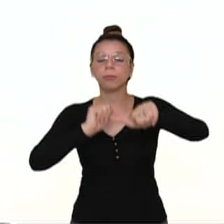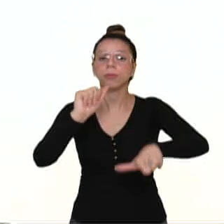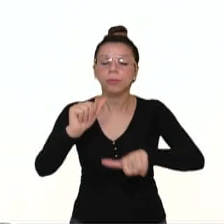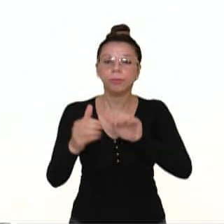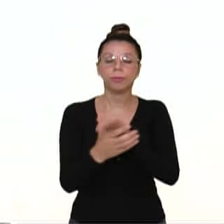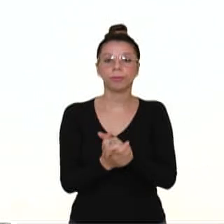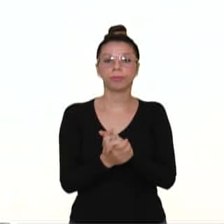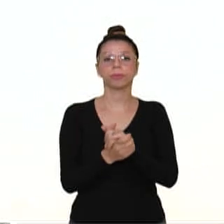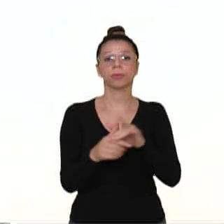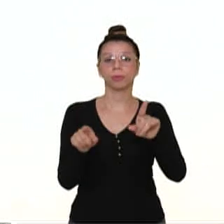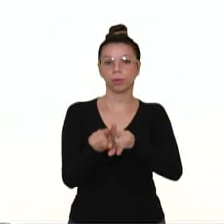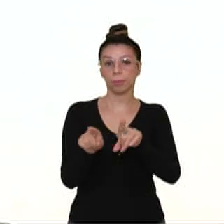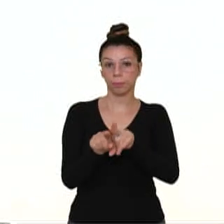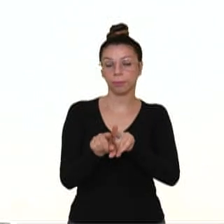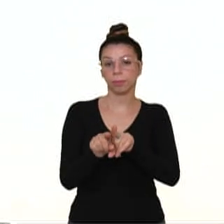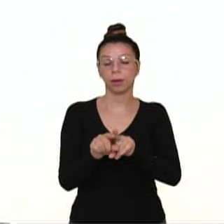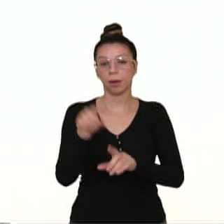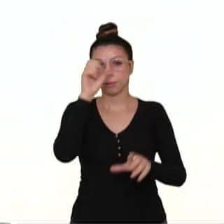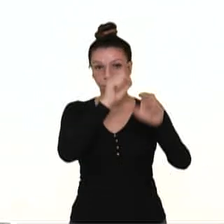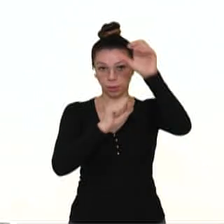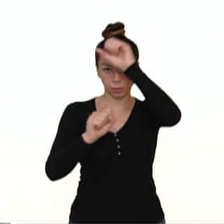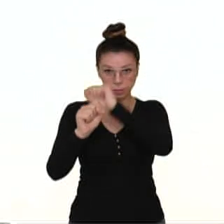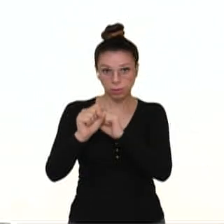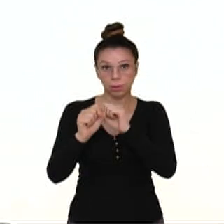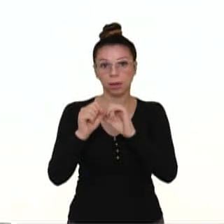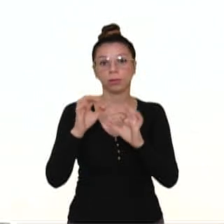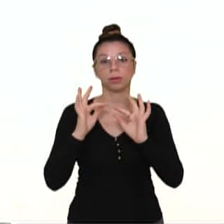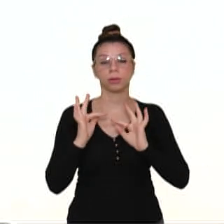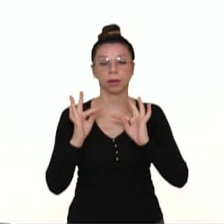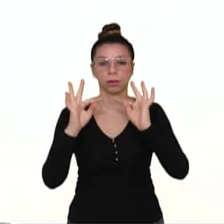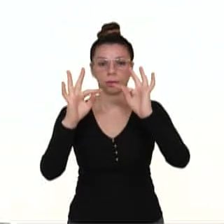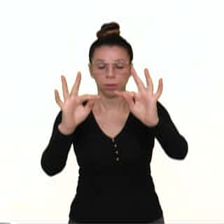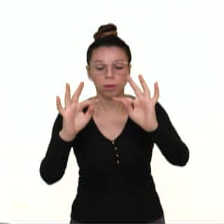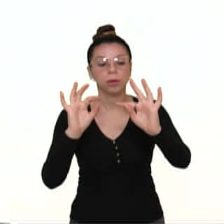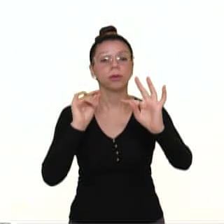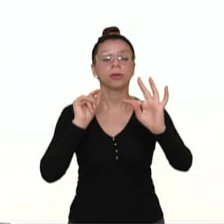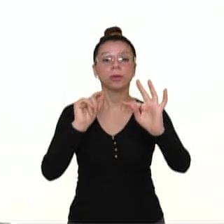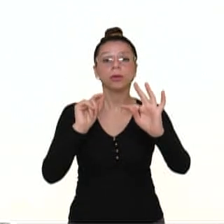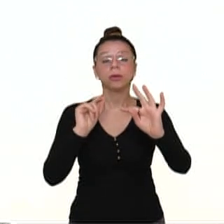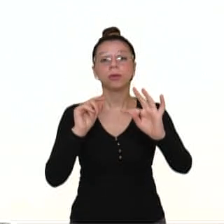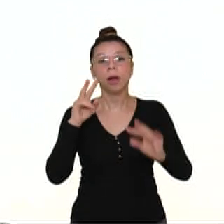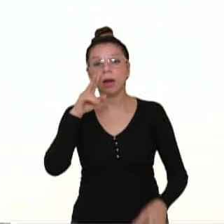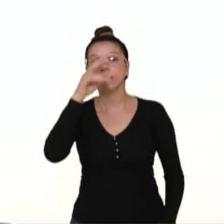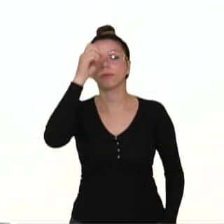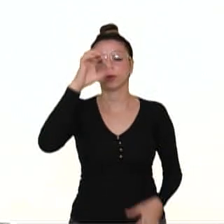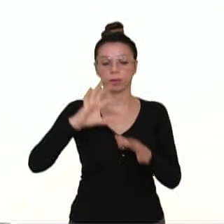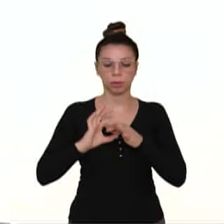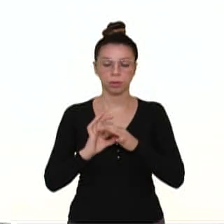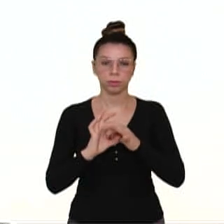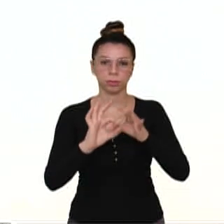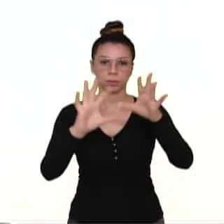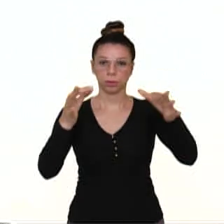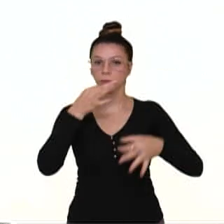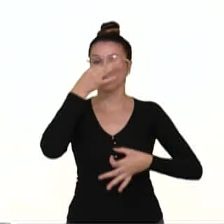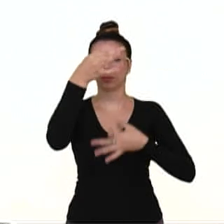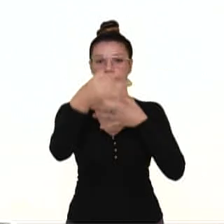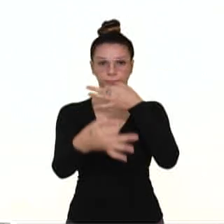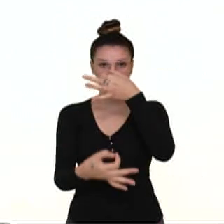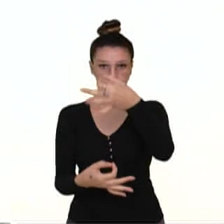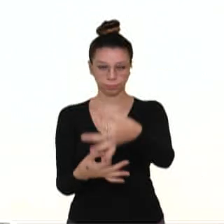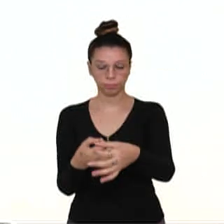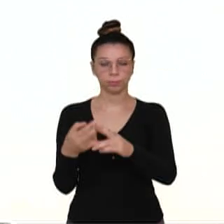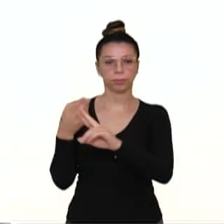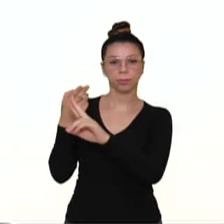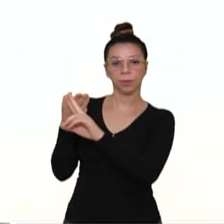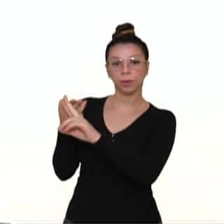educação digital uma ferramenta para fortalecer ainda mais a liberdade de expressão e o